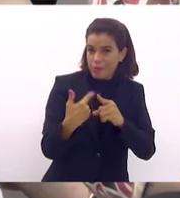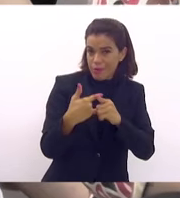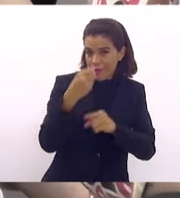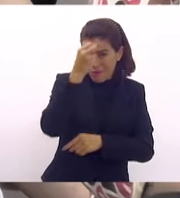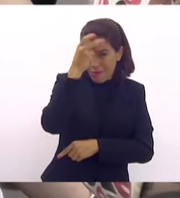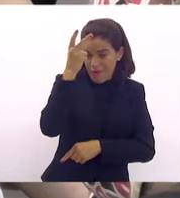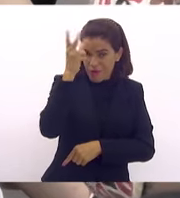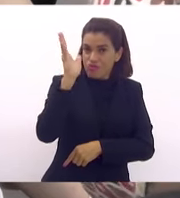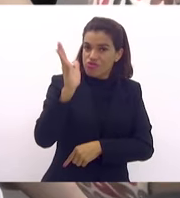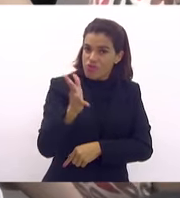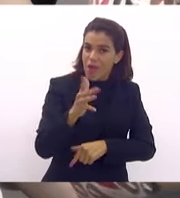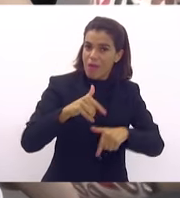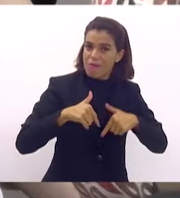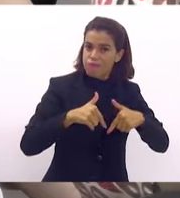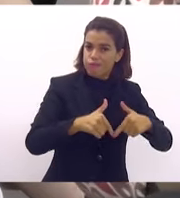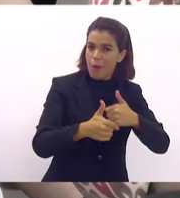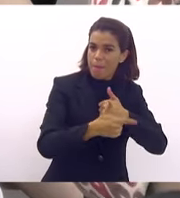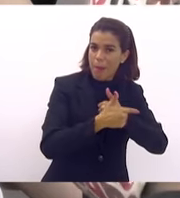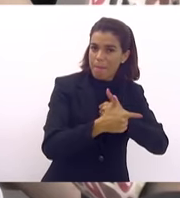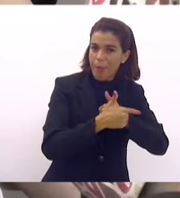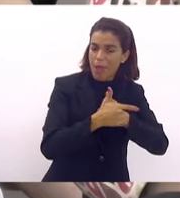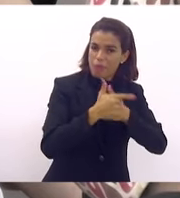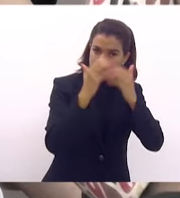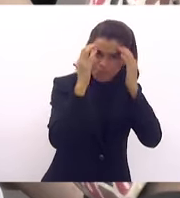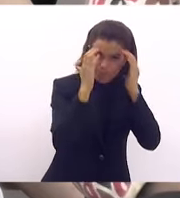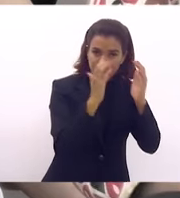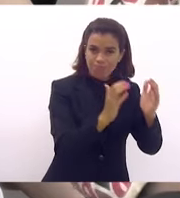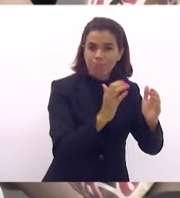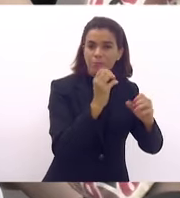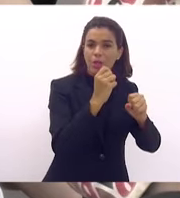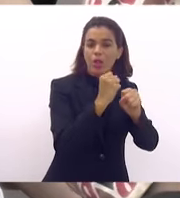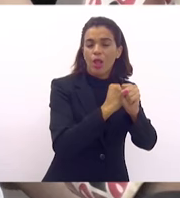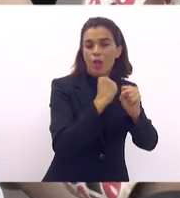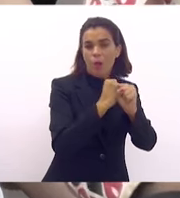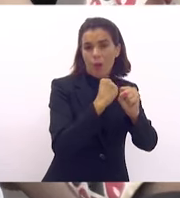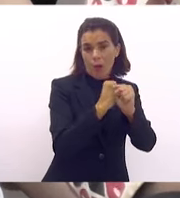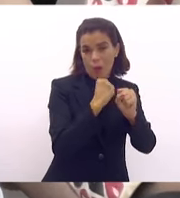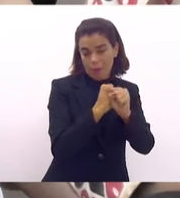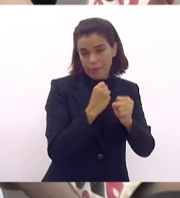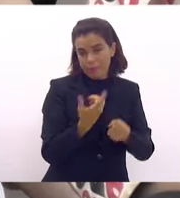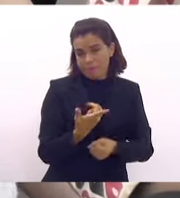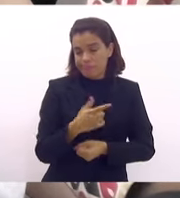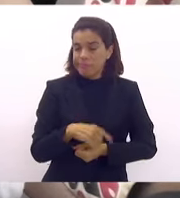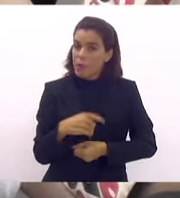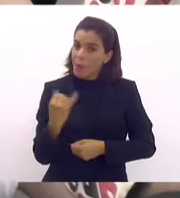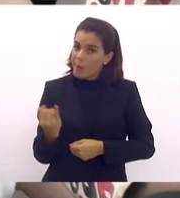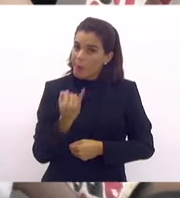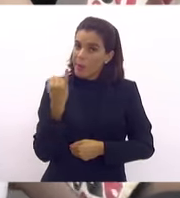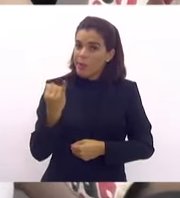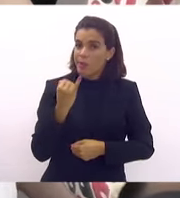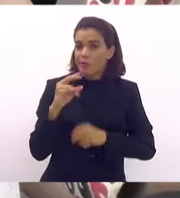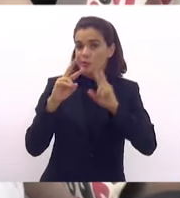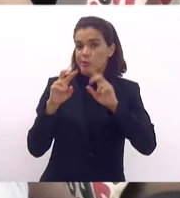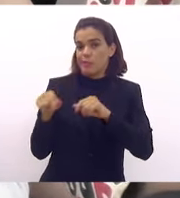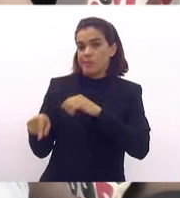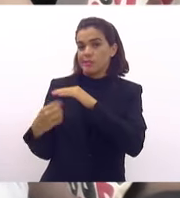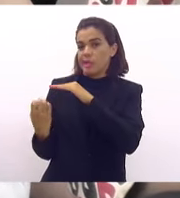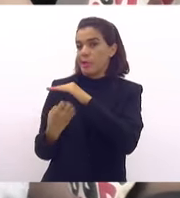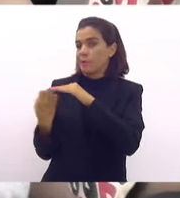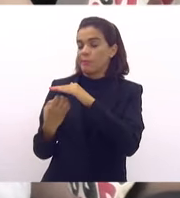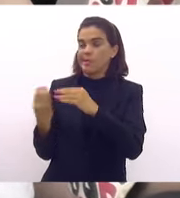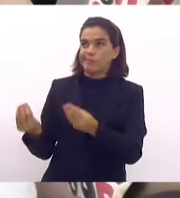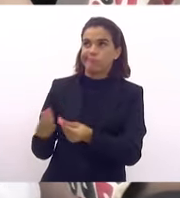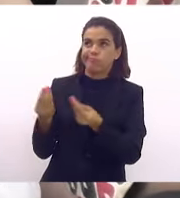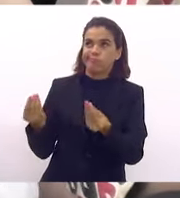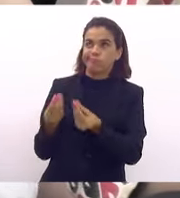obras. Então, acho que é um projeto importantíssimo para os municípios relacionado a essa concessionária que deixa a desejar. O senhor